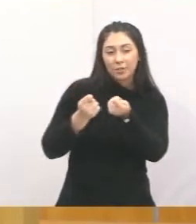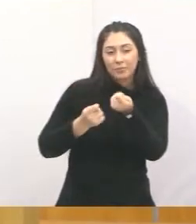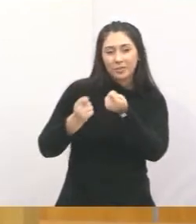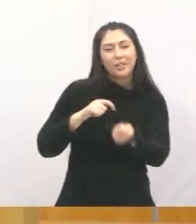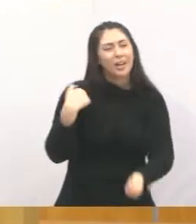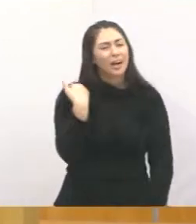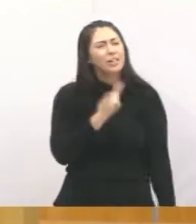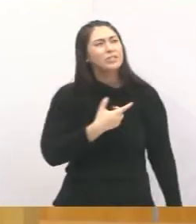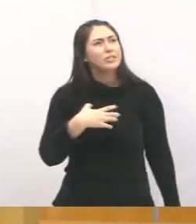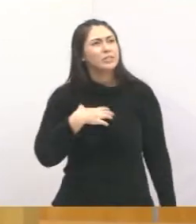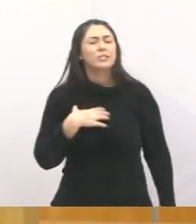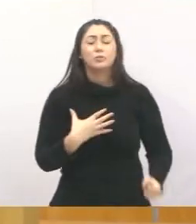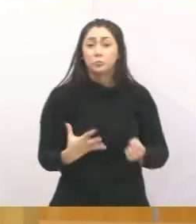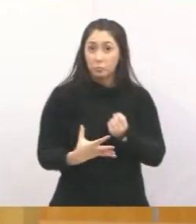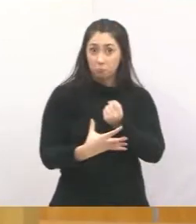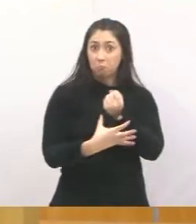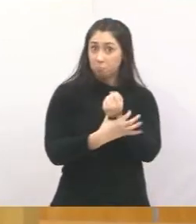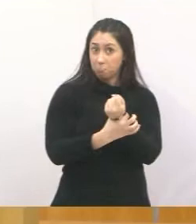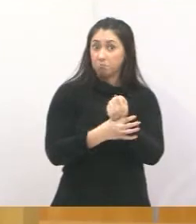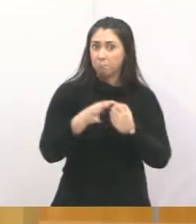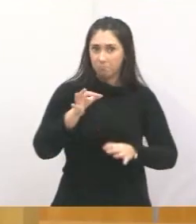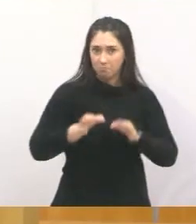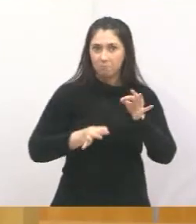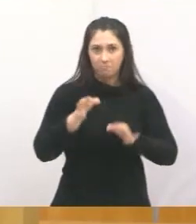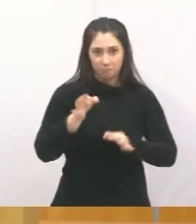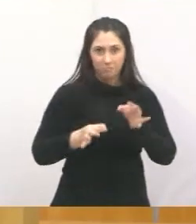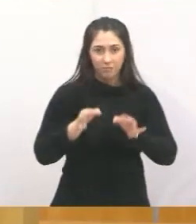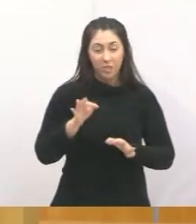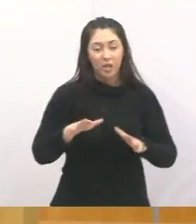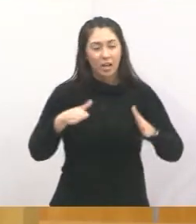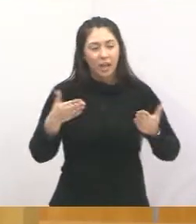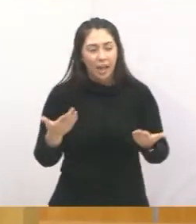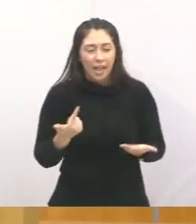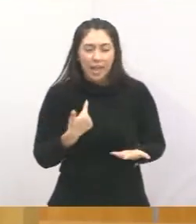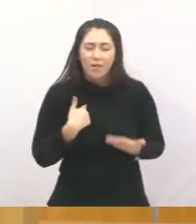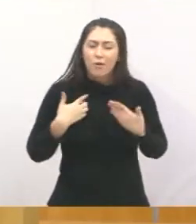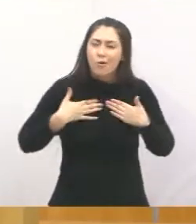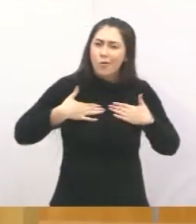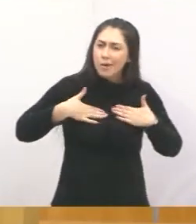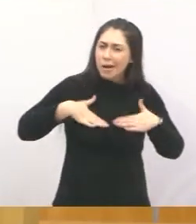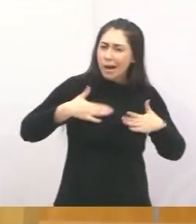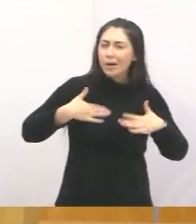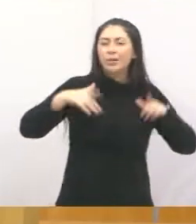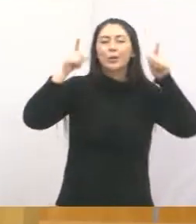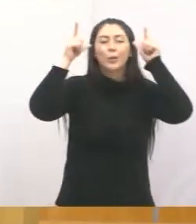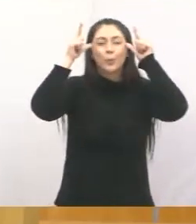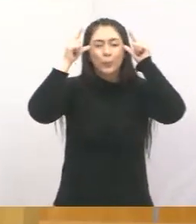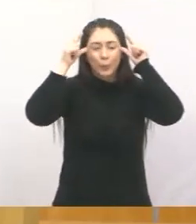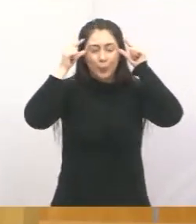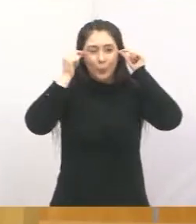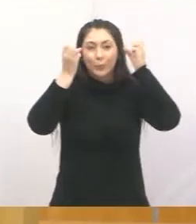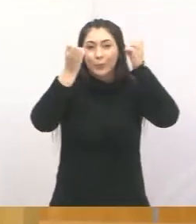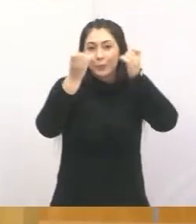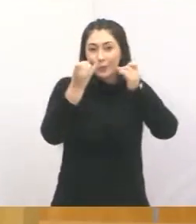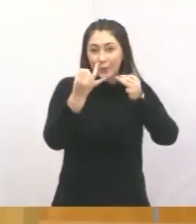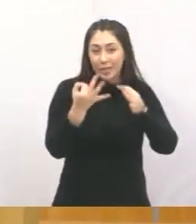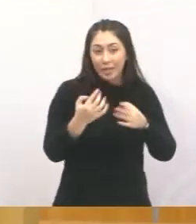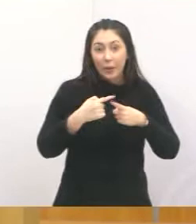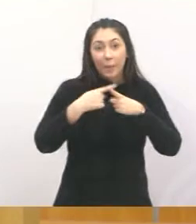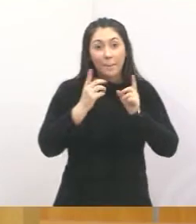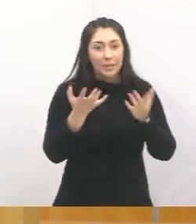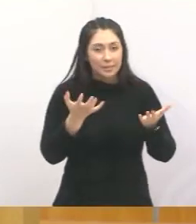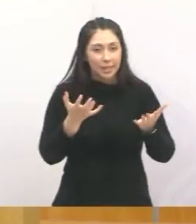dá segurança jurídica. Então, eu fico muito confortável de estar falando aqui neste momento, mas